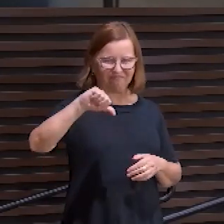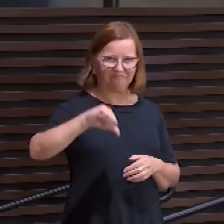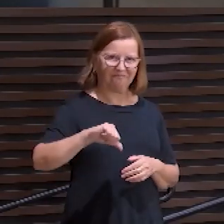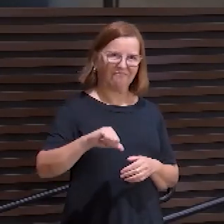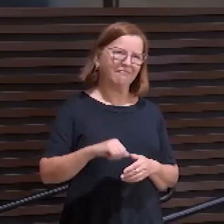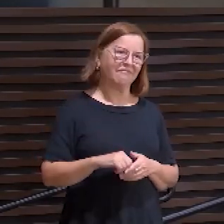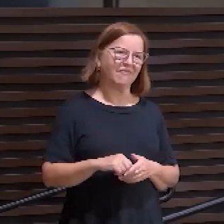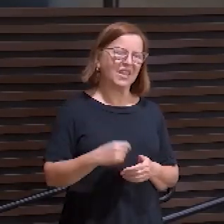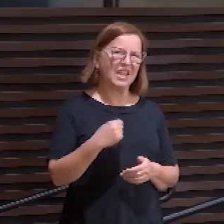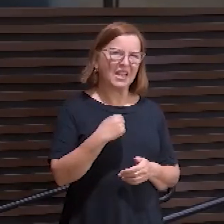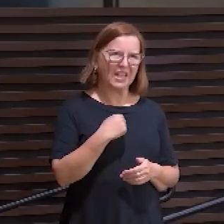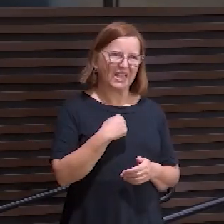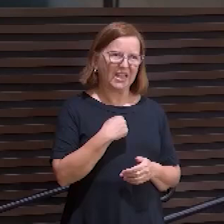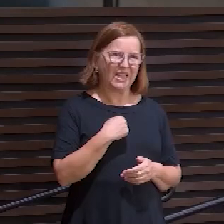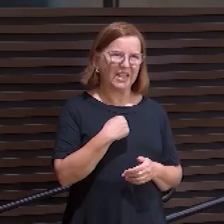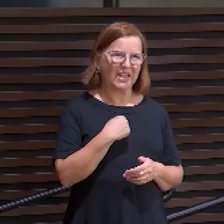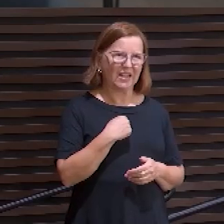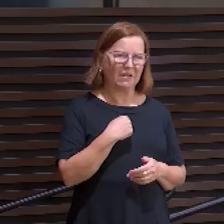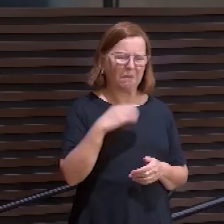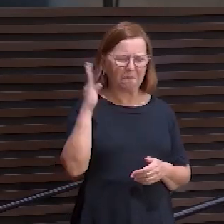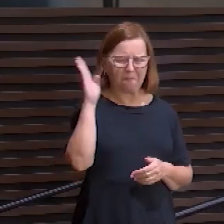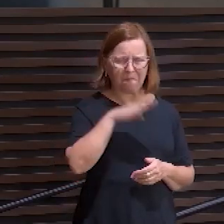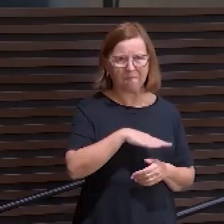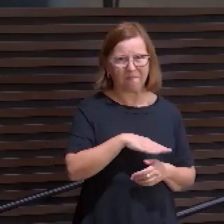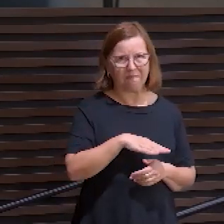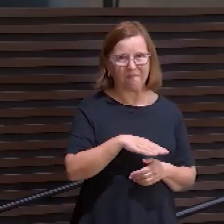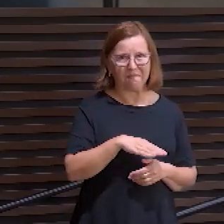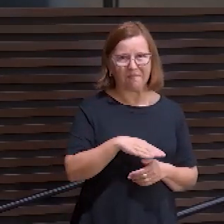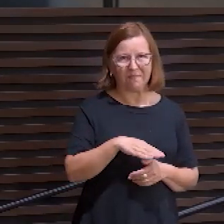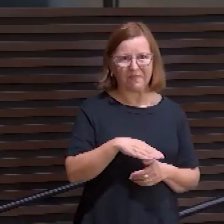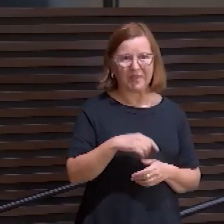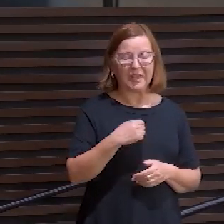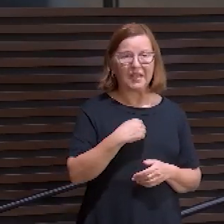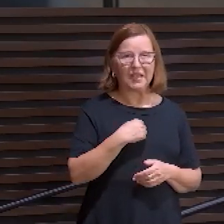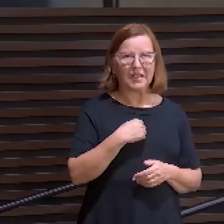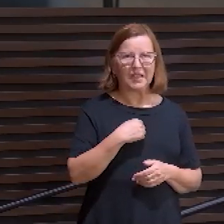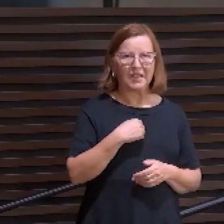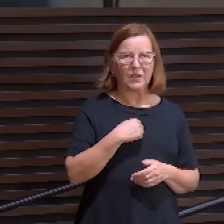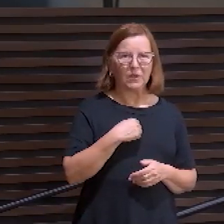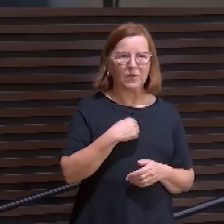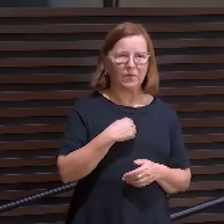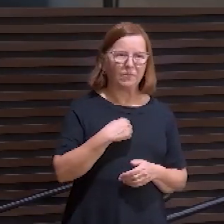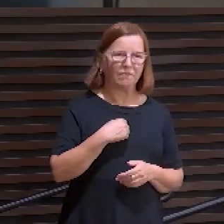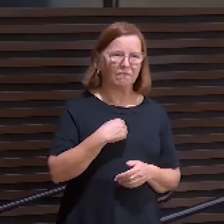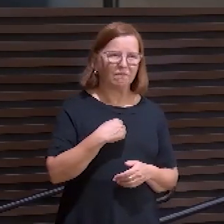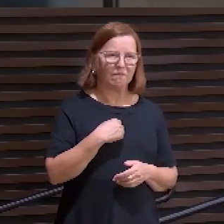de que eu era um traste, de que eu era indigna